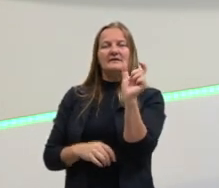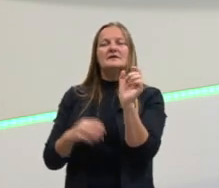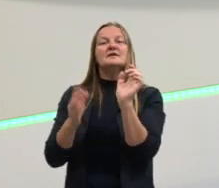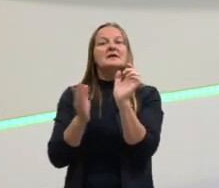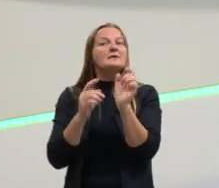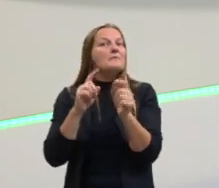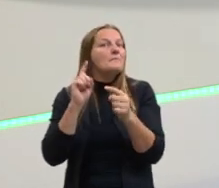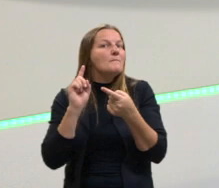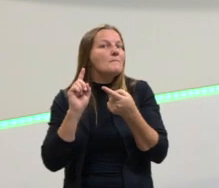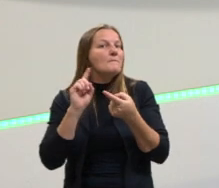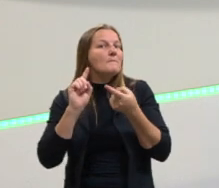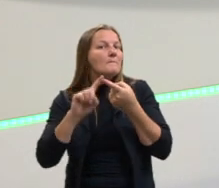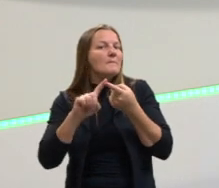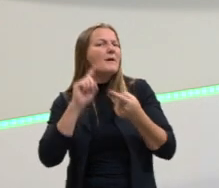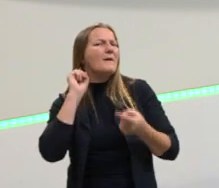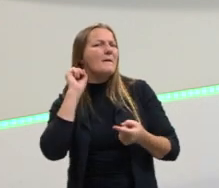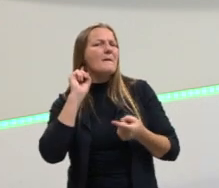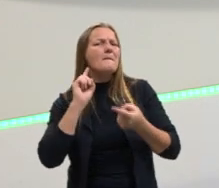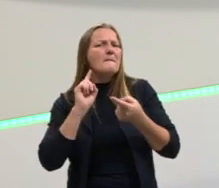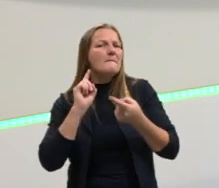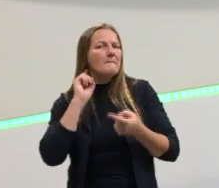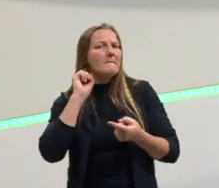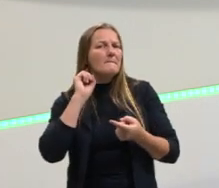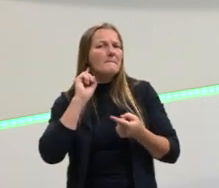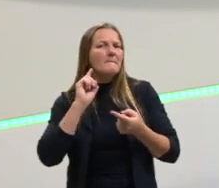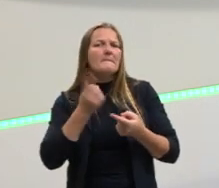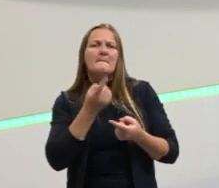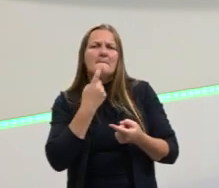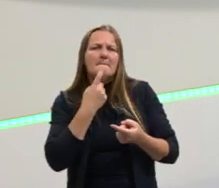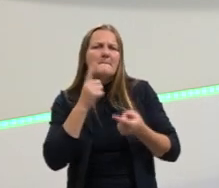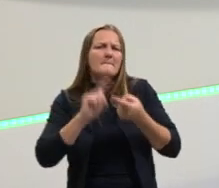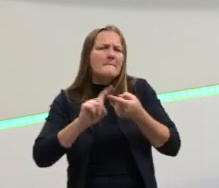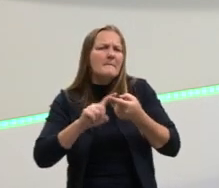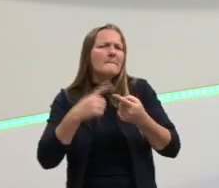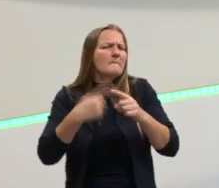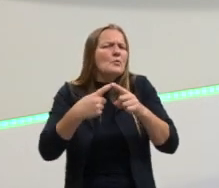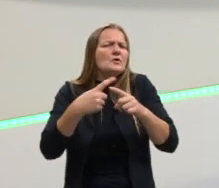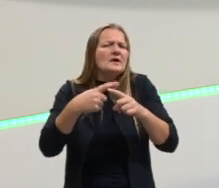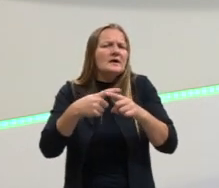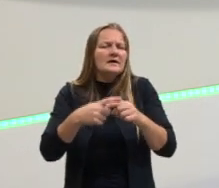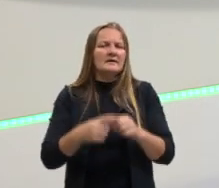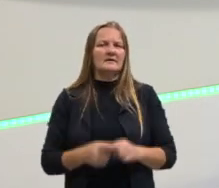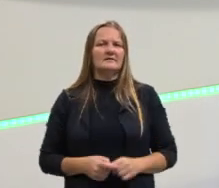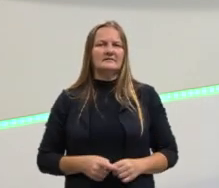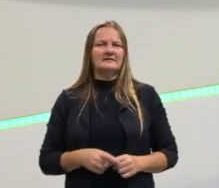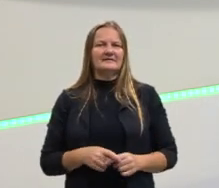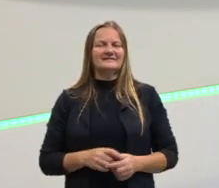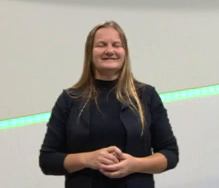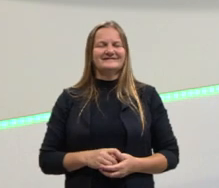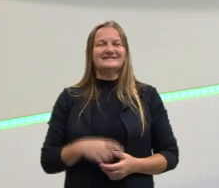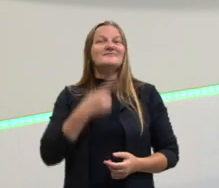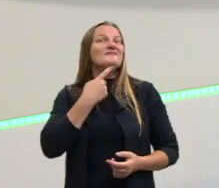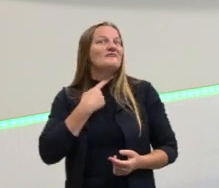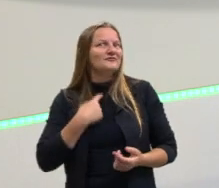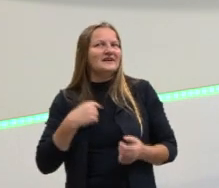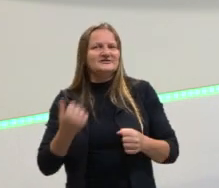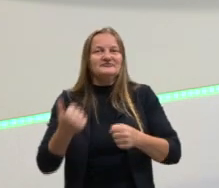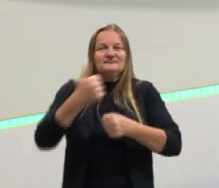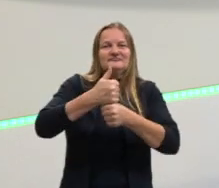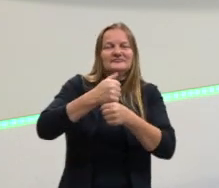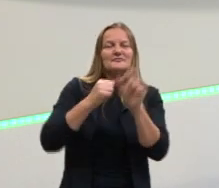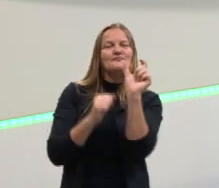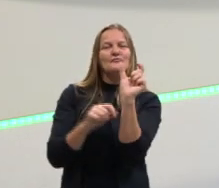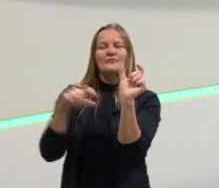por um propósito dentro daquele contexto em que ela está inserida é por isso que eu tenho que pensar que ela pode ser substituída por